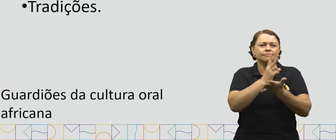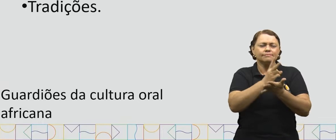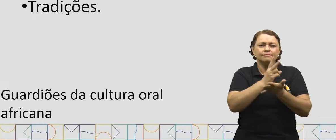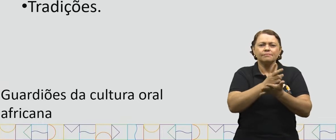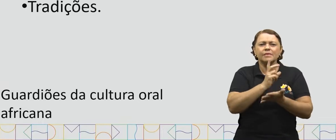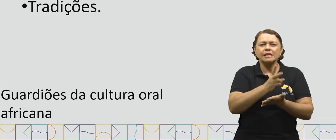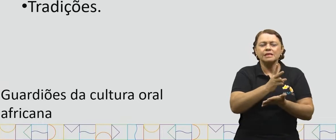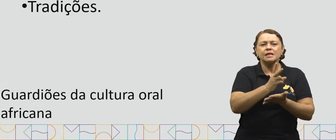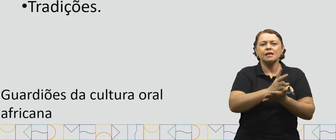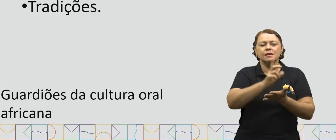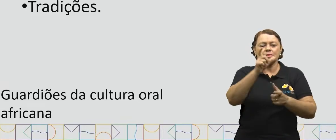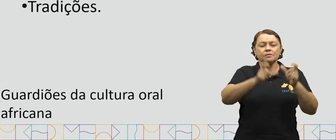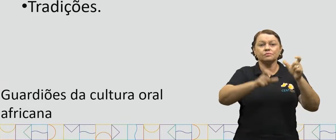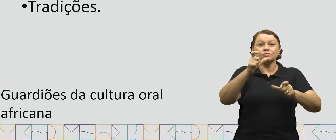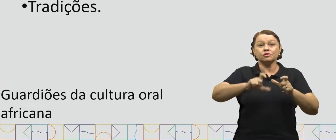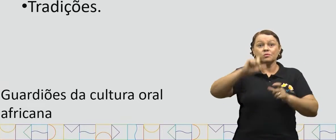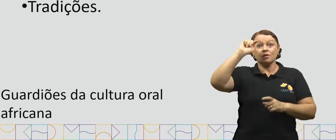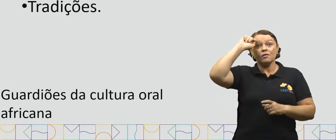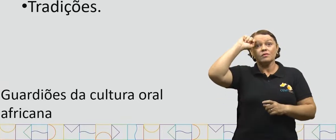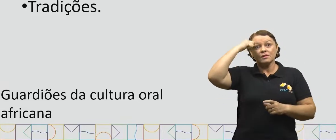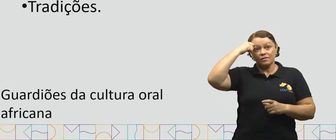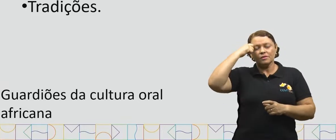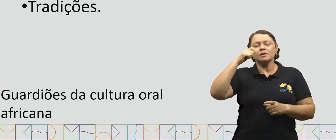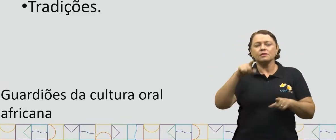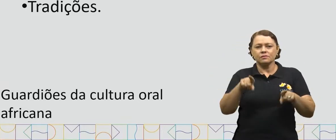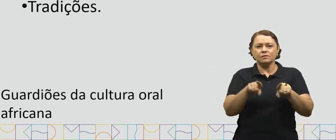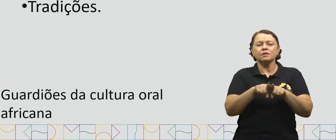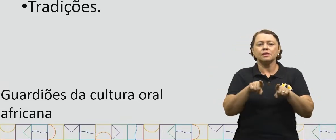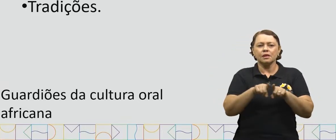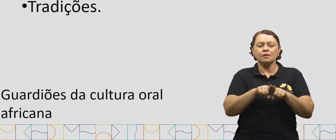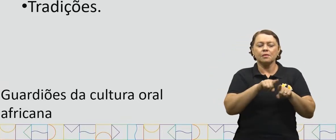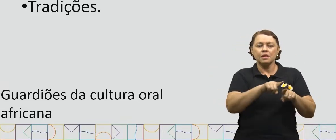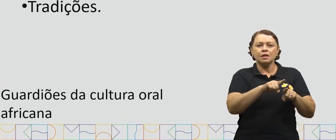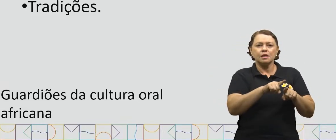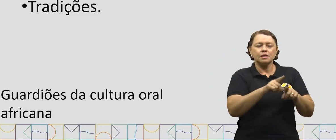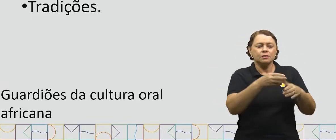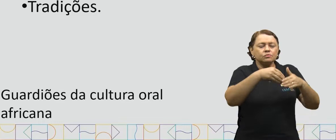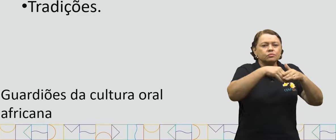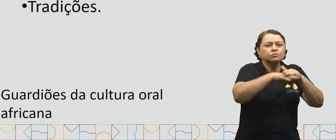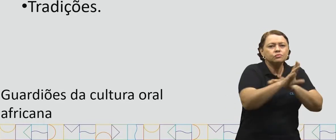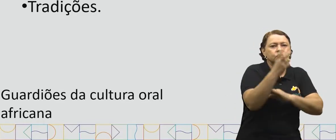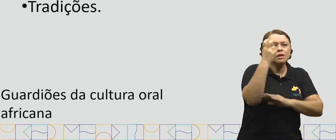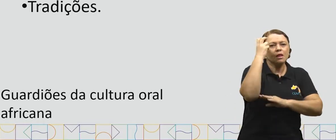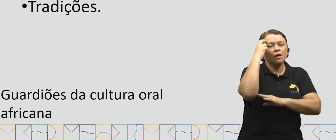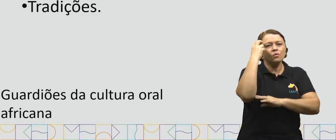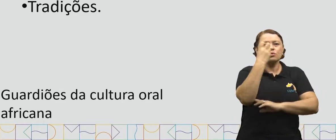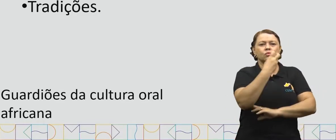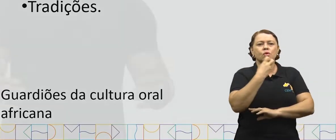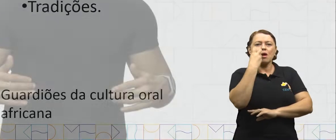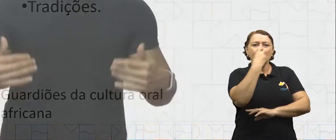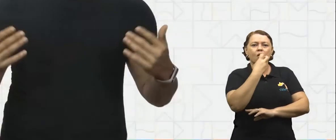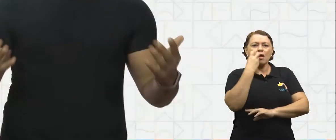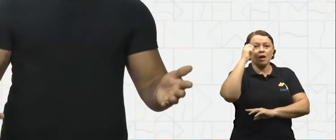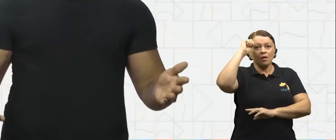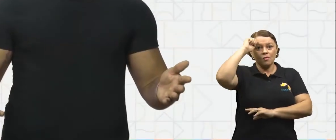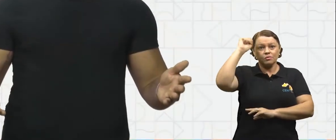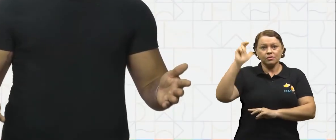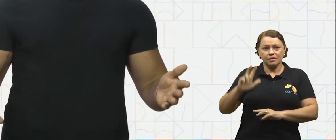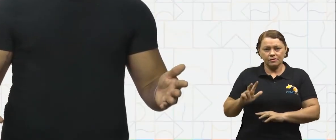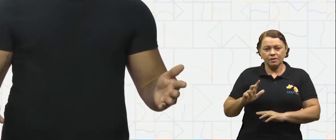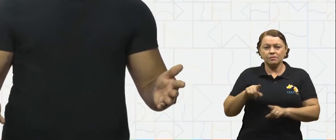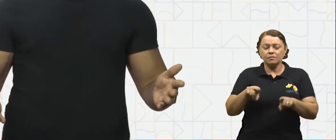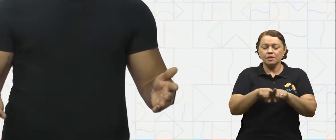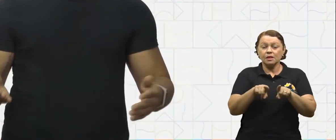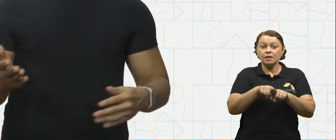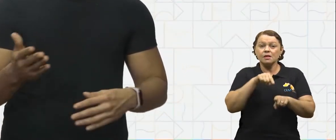de povos africanos. Eles são chamados ainda hoje de guardiões da cultura oral africana. E por meio da